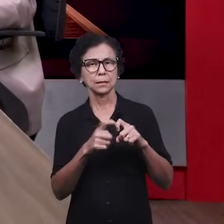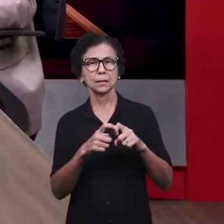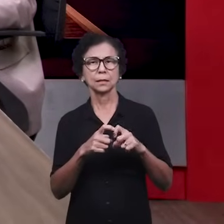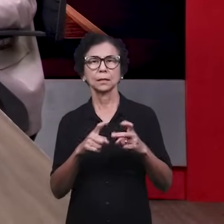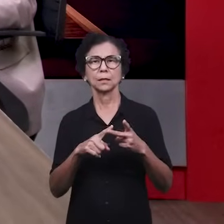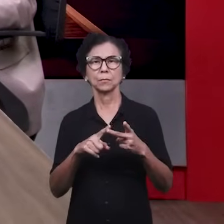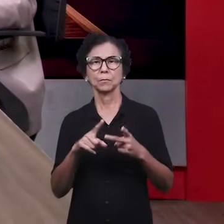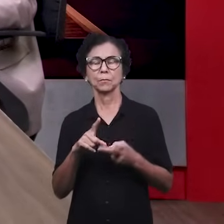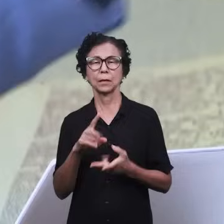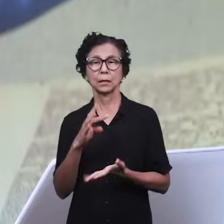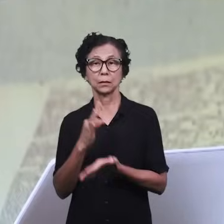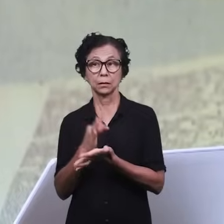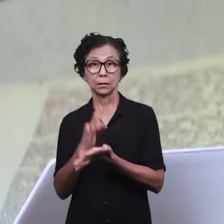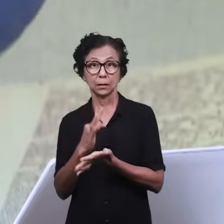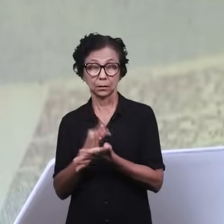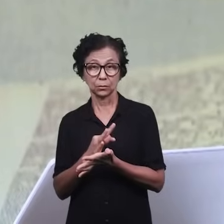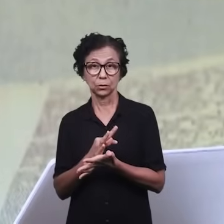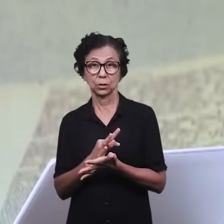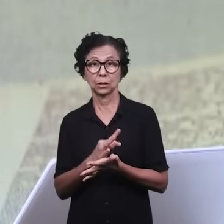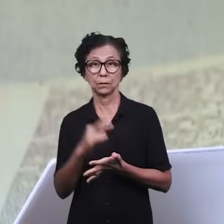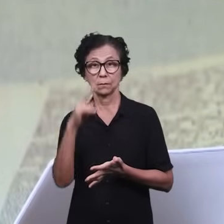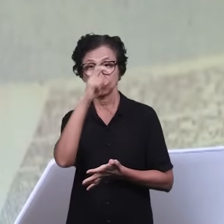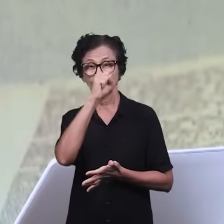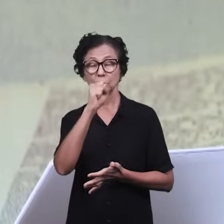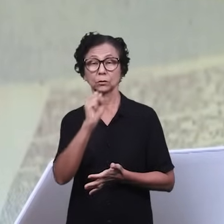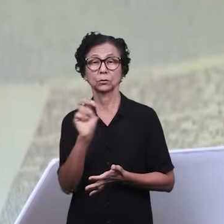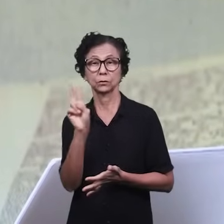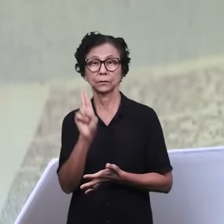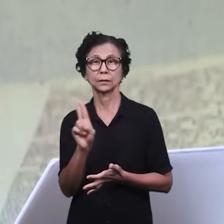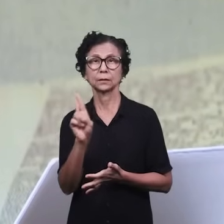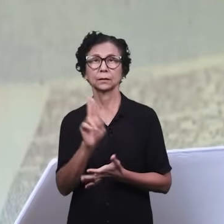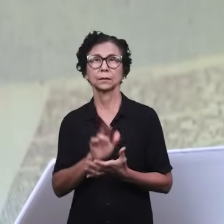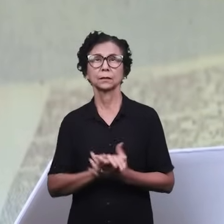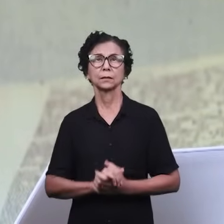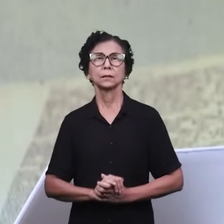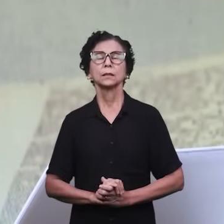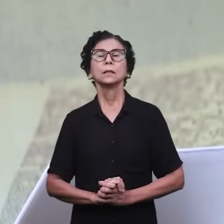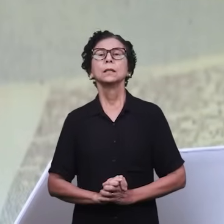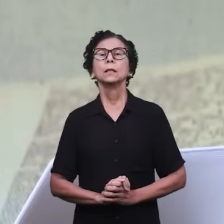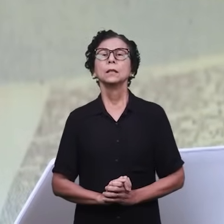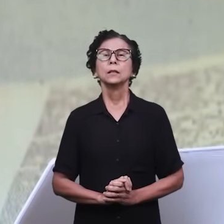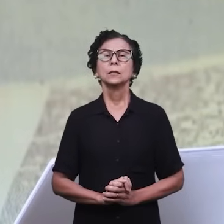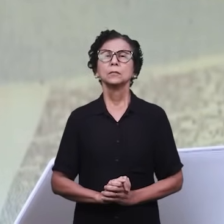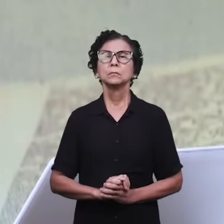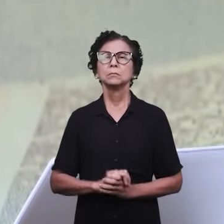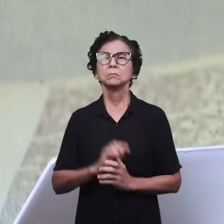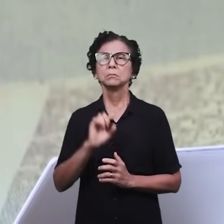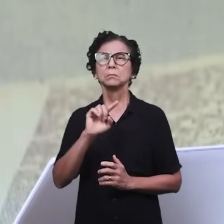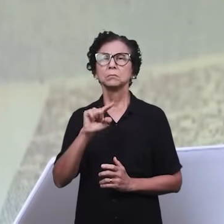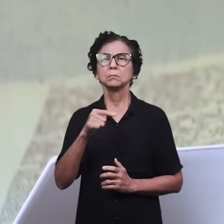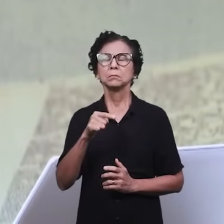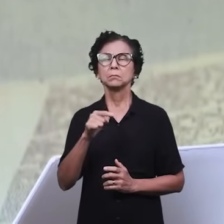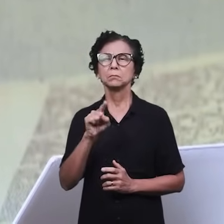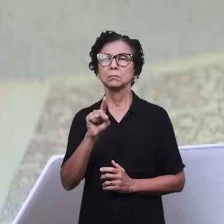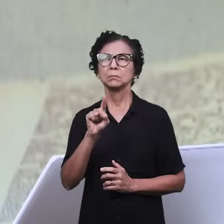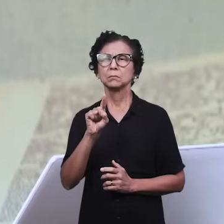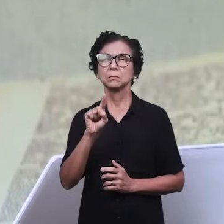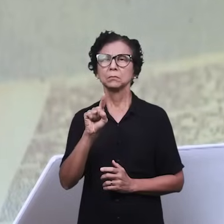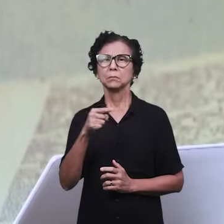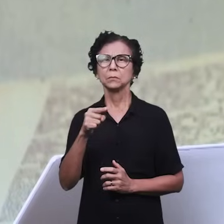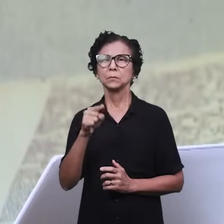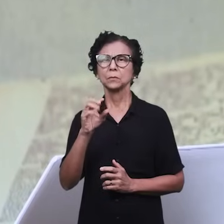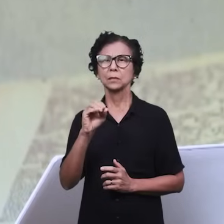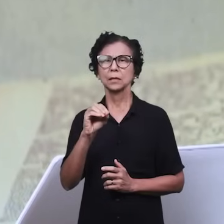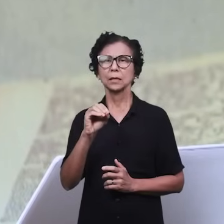era muito forte. Então, a teologia, nessa época, surgiu a universidade, foi... Paris, 1080, mais ou menos. 1080, mais ou menos?